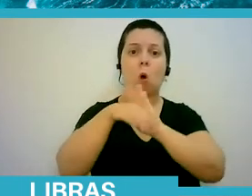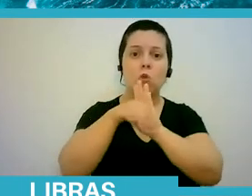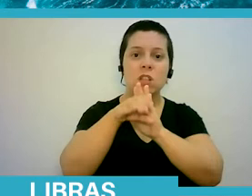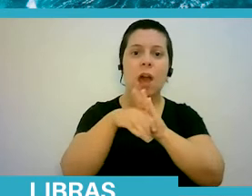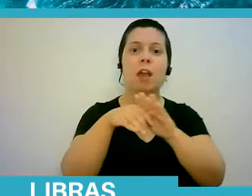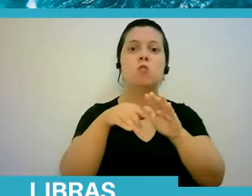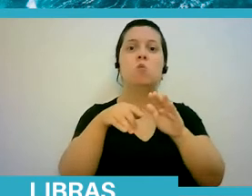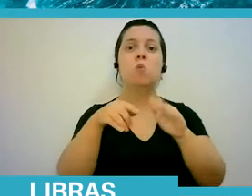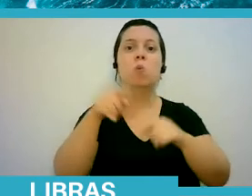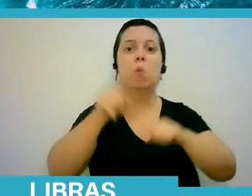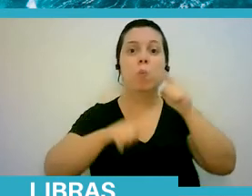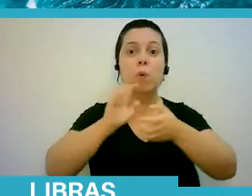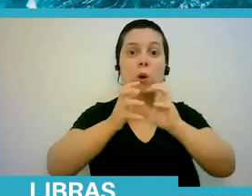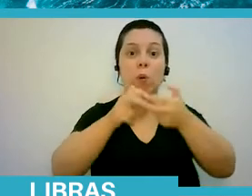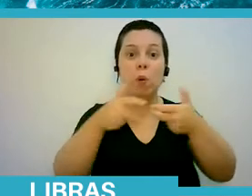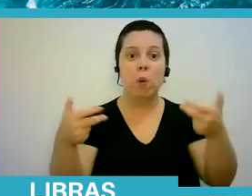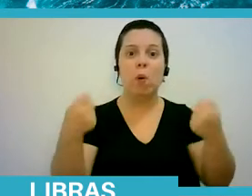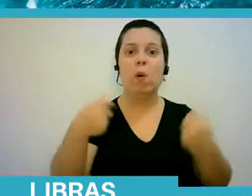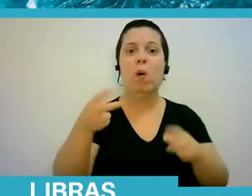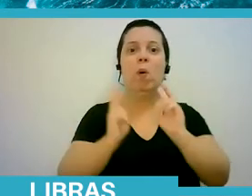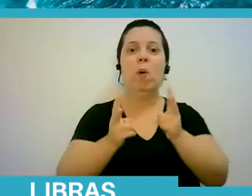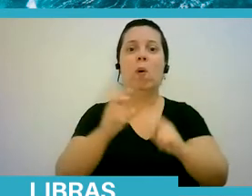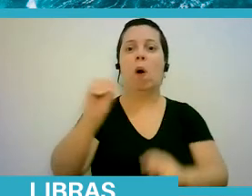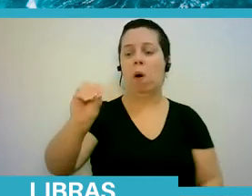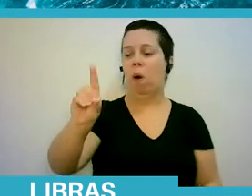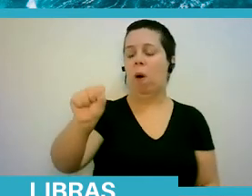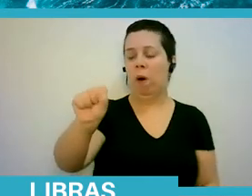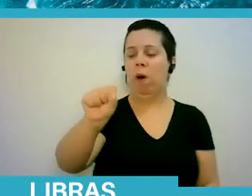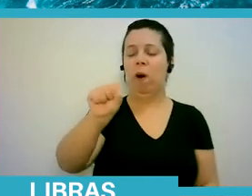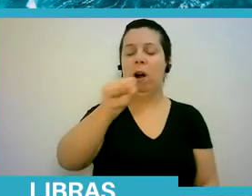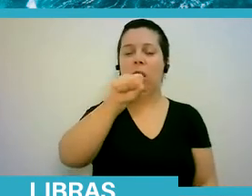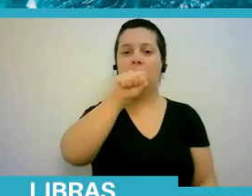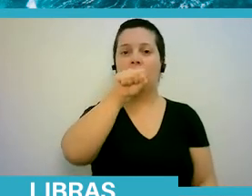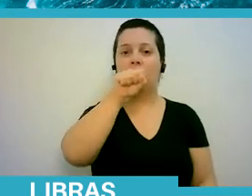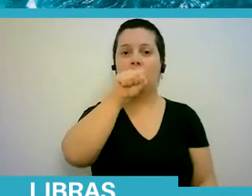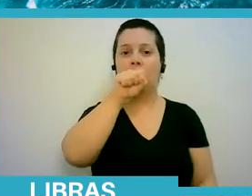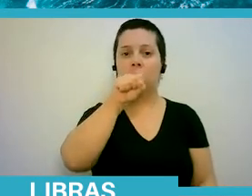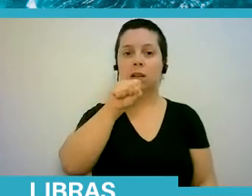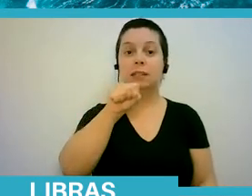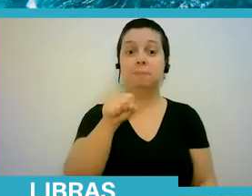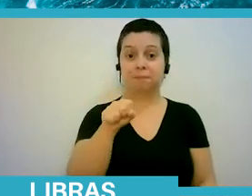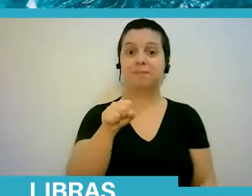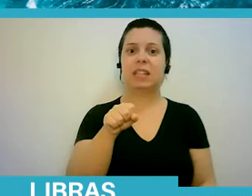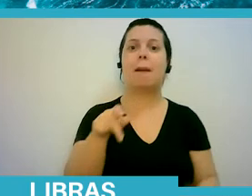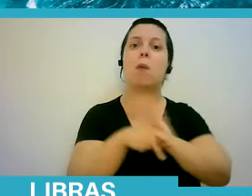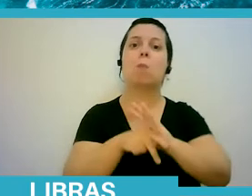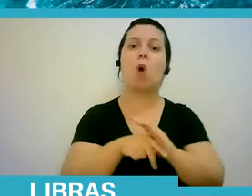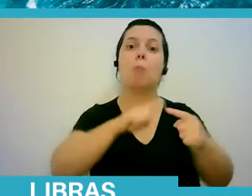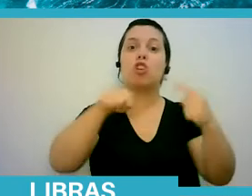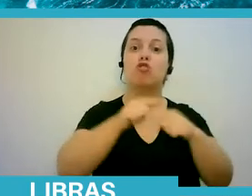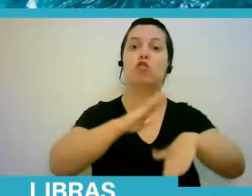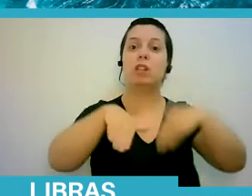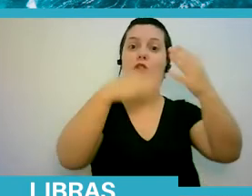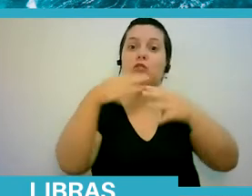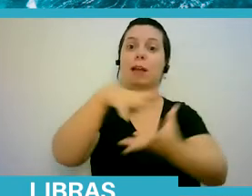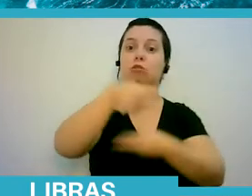torno das ODS, dos Objetivos de Desenvolvimento Sustentável. Então, a Rise Ventures só investe em startup que está